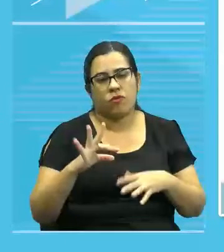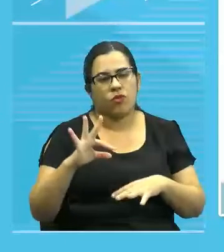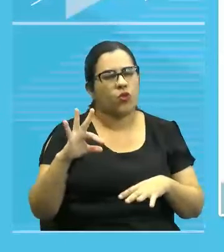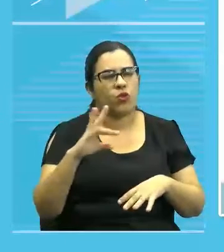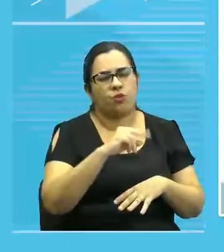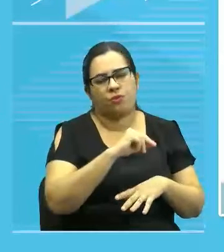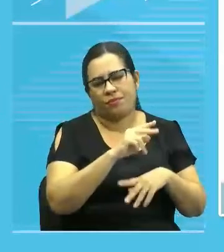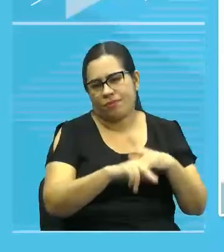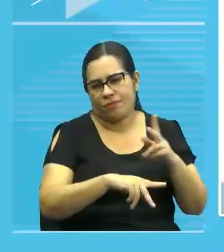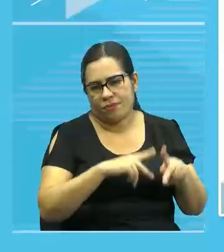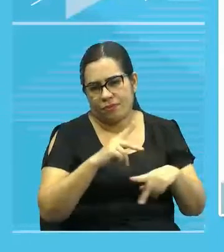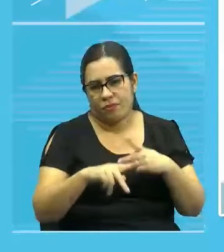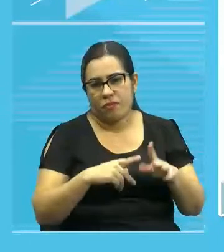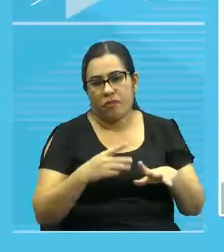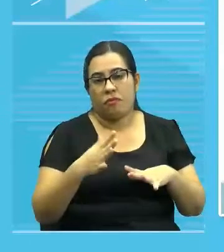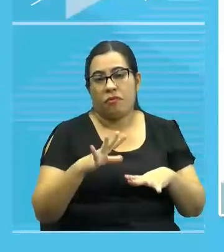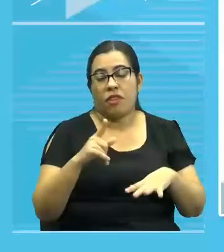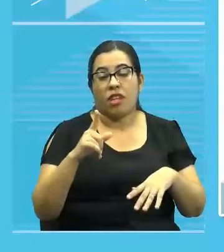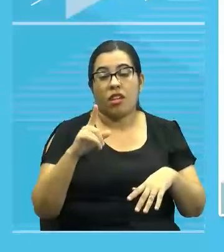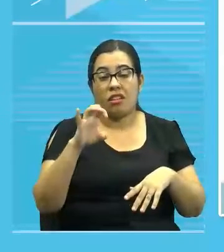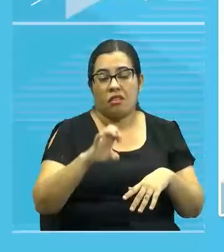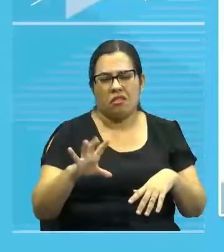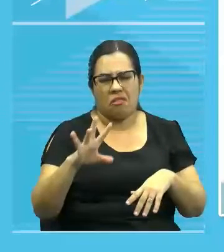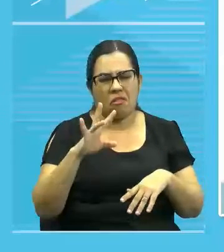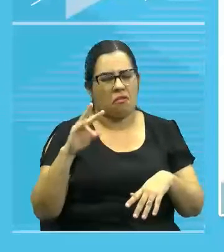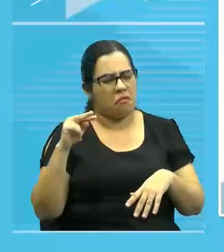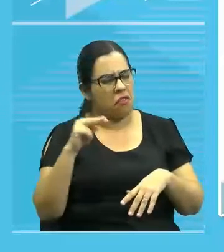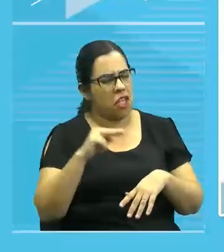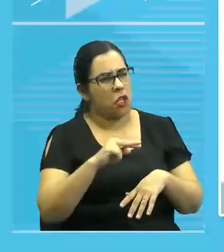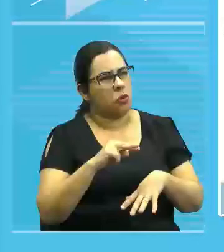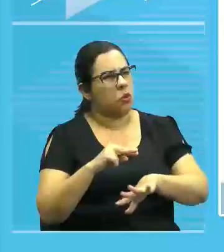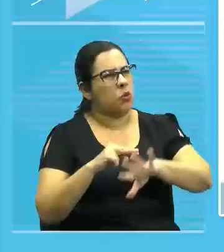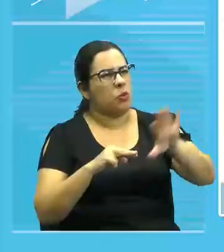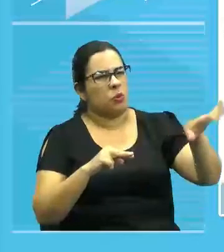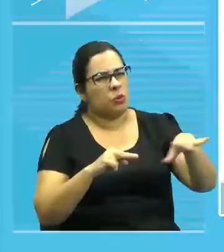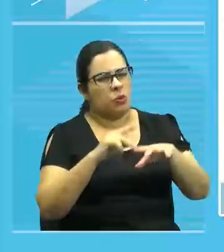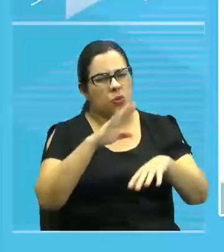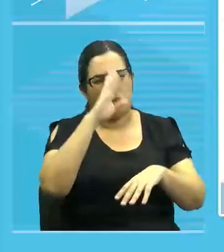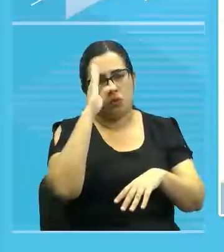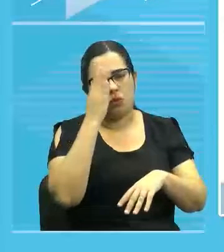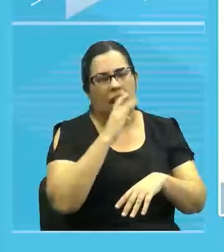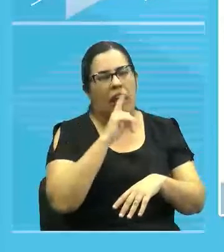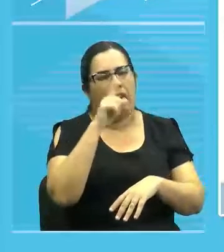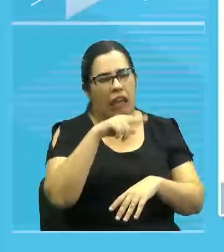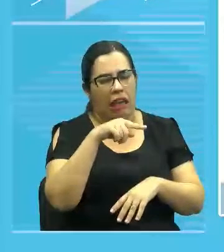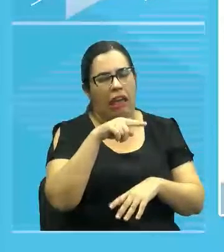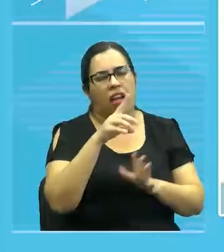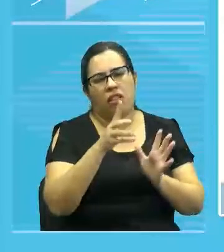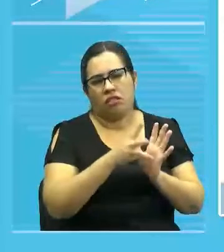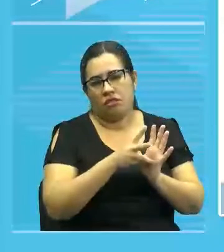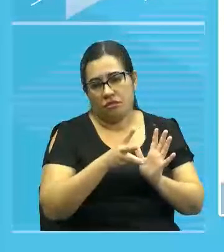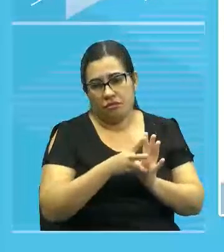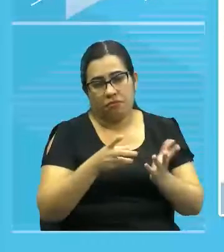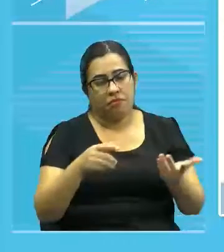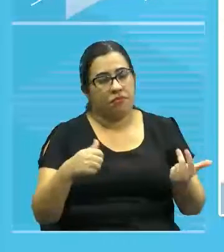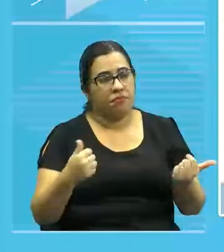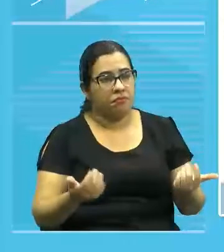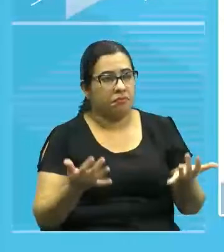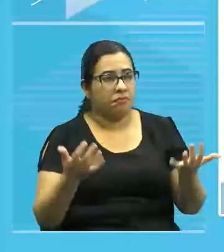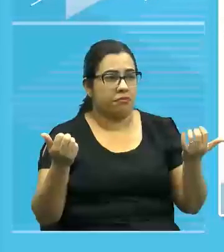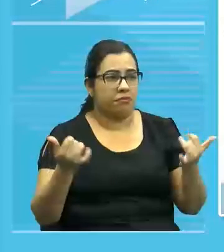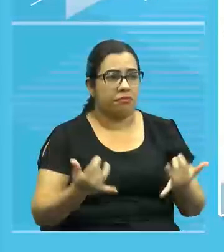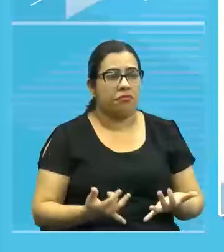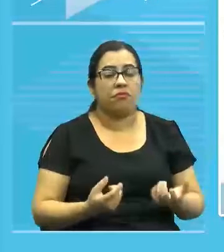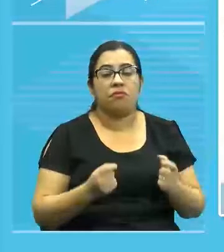mundo como se por europeu todo mundo aqui fosse indígena né então reafirmar o direito seguinte explorando as